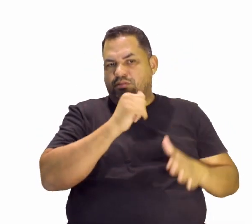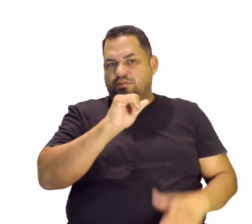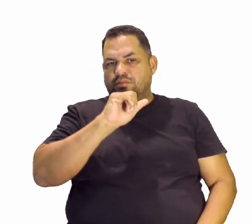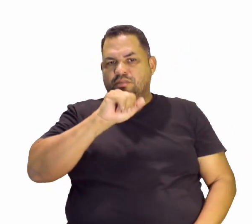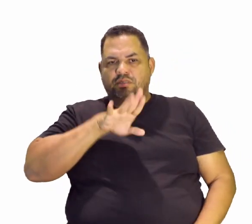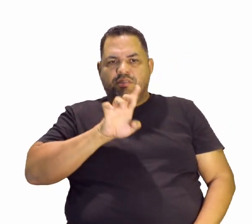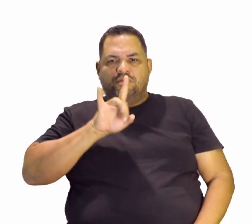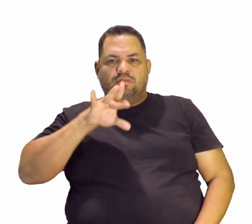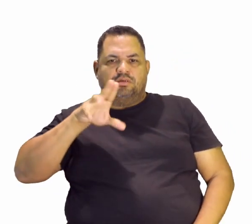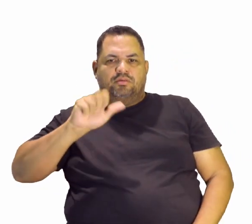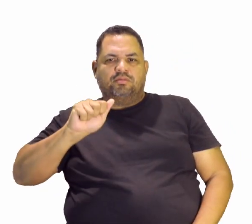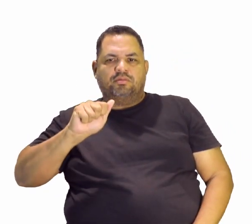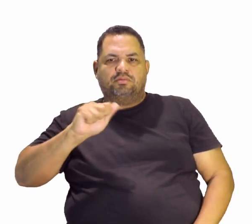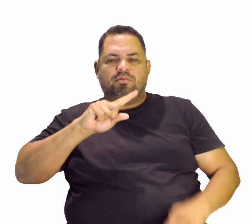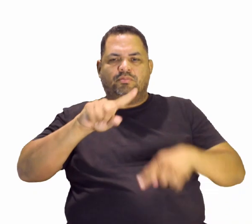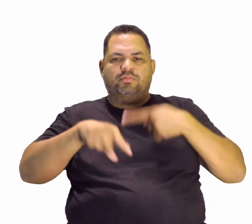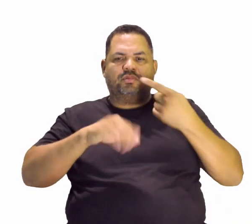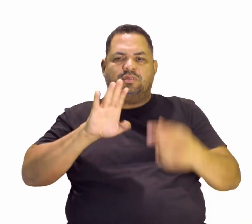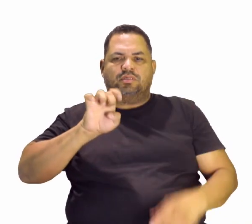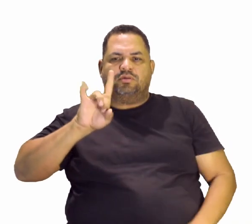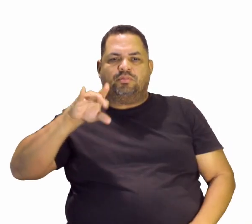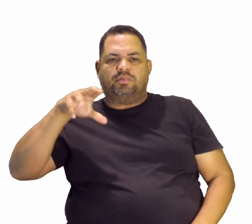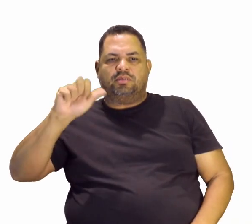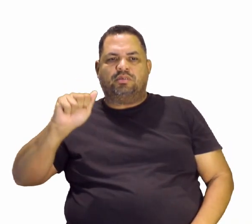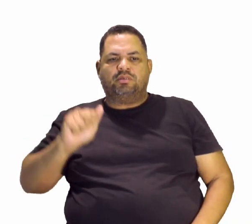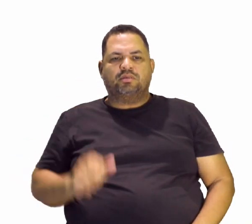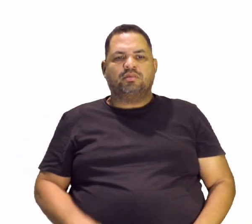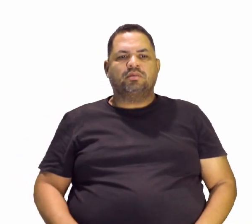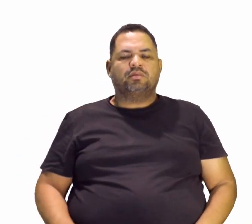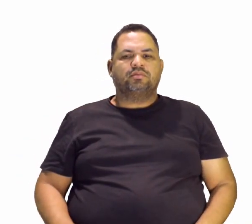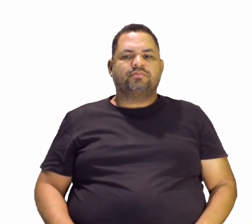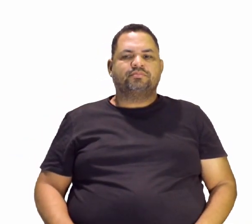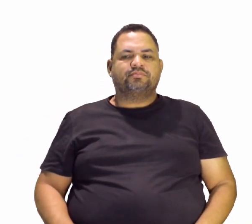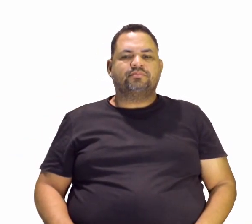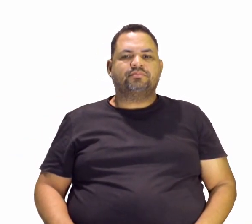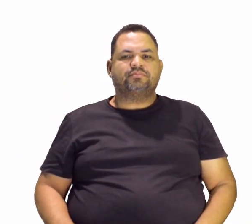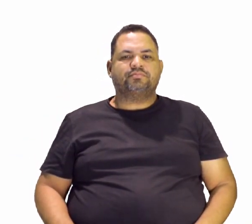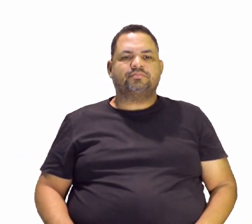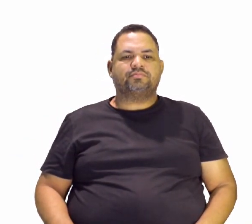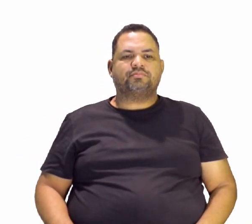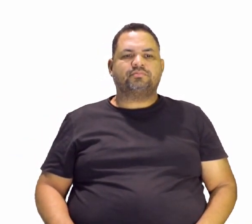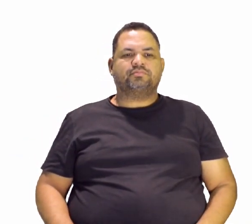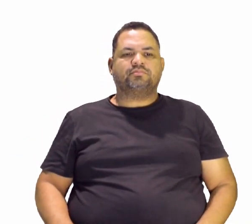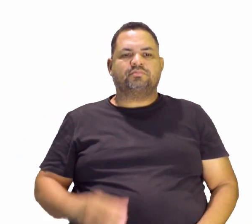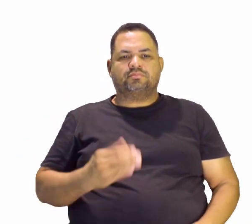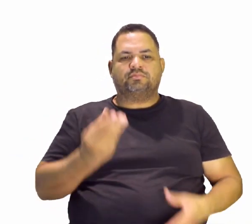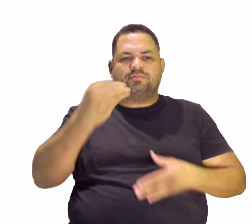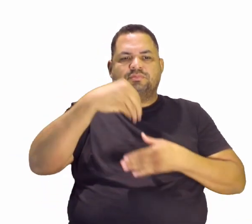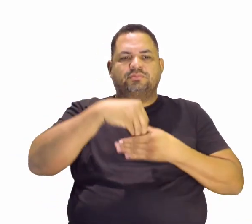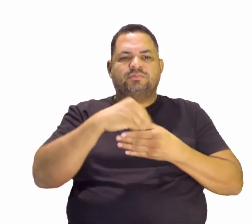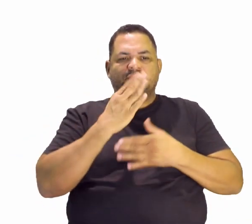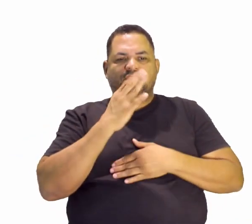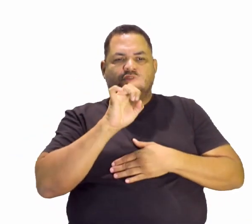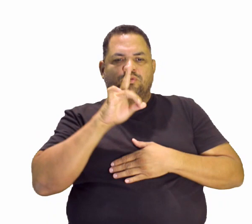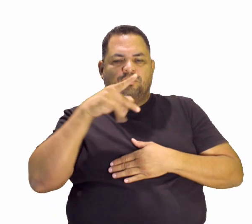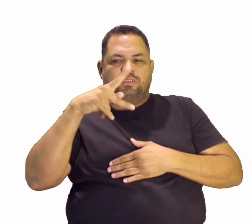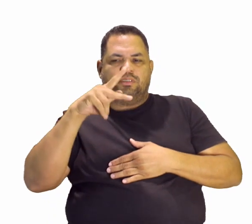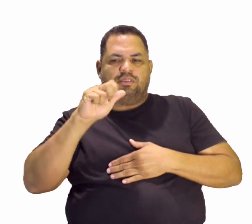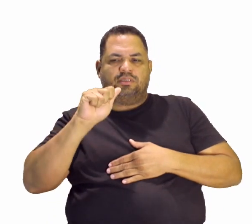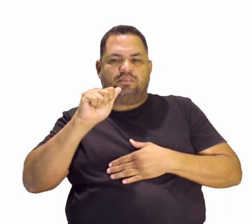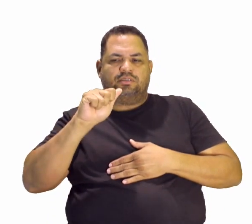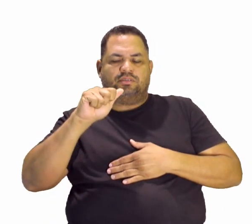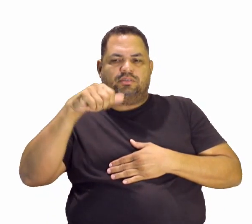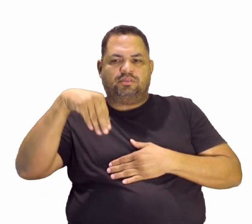etapa aeróbia. Na etapa anaeróbia, como eu já mencionei para vocês, ela ocorre aí dentro do citoplasma. Dentro